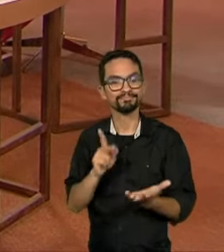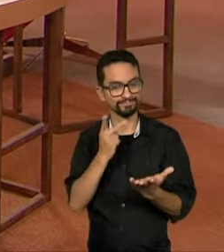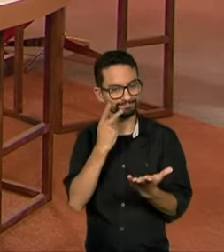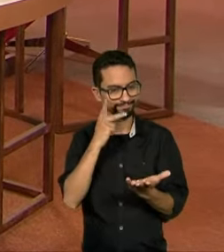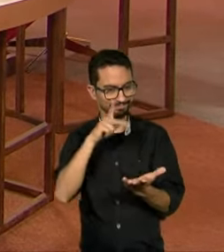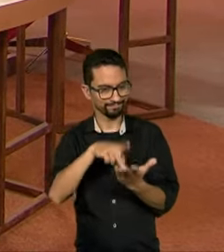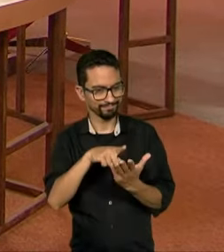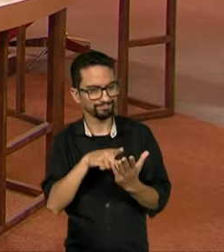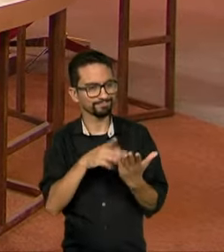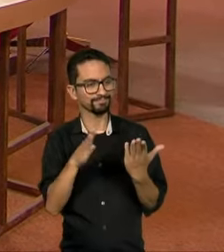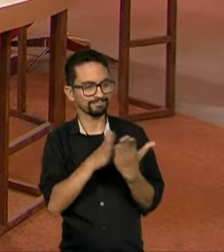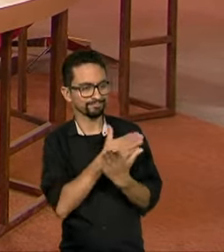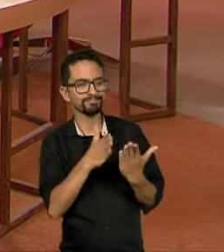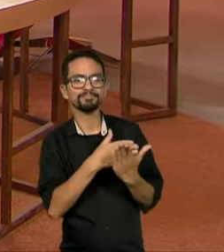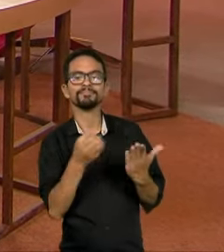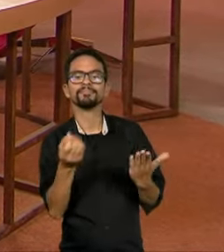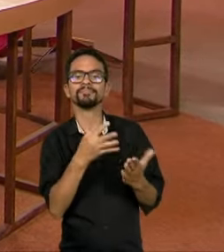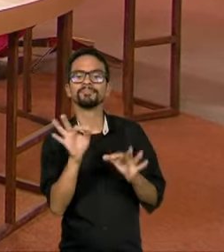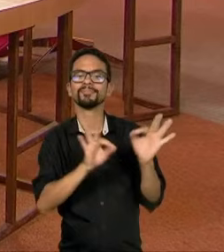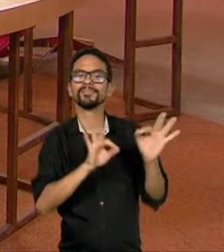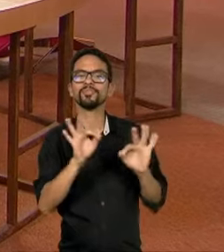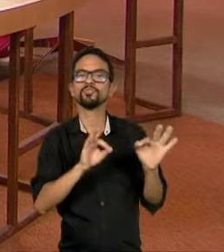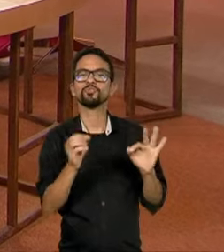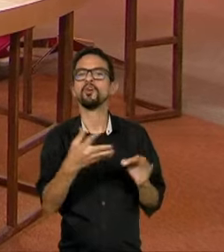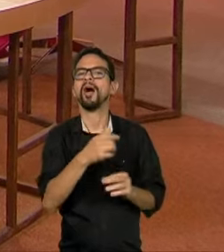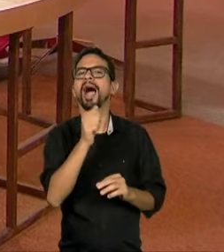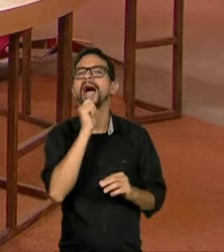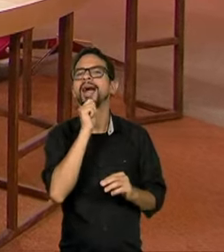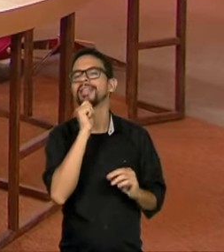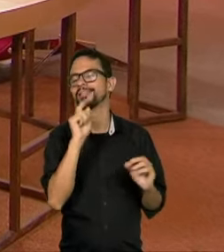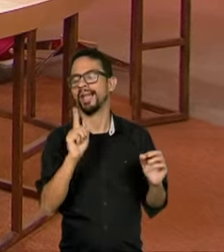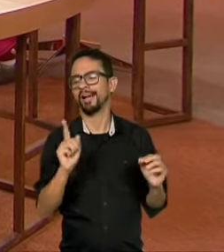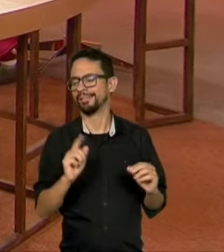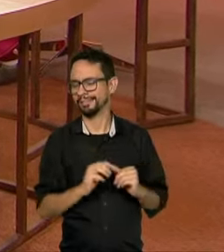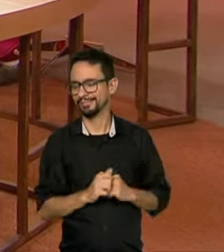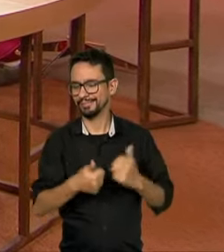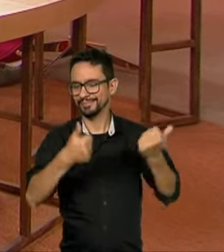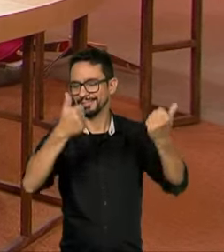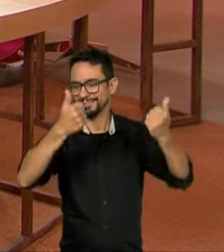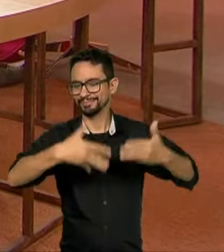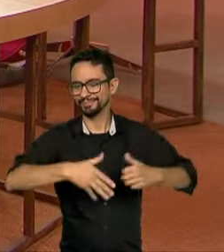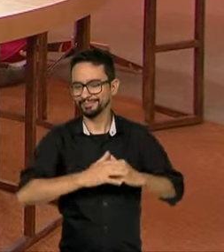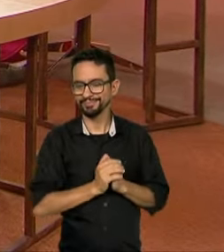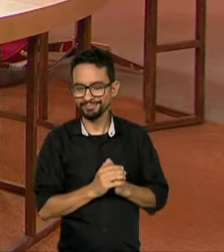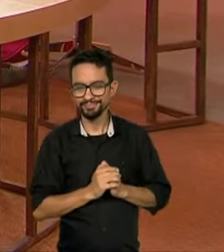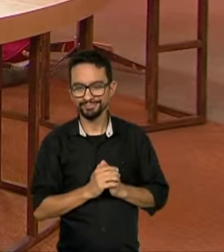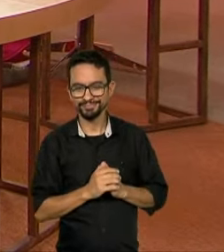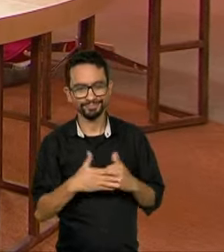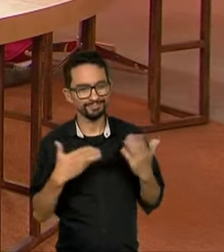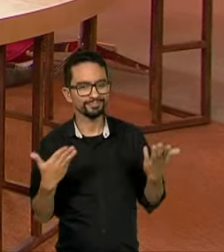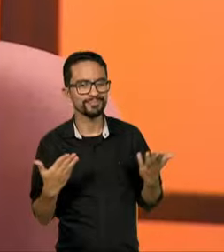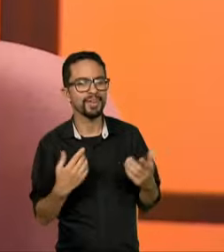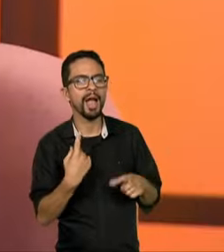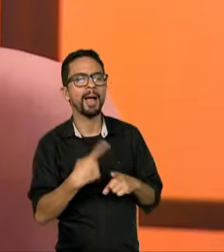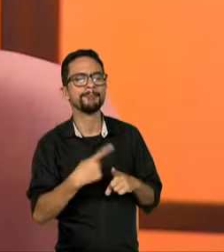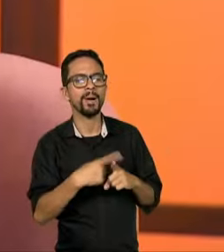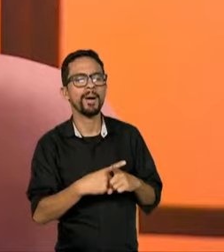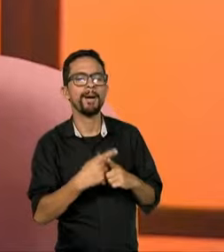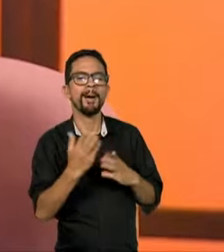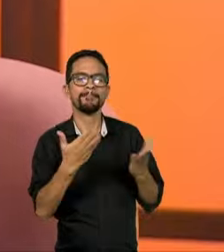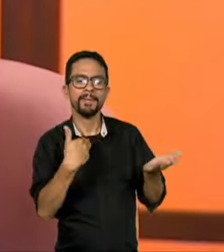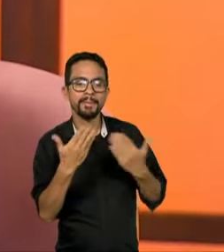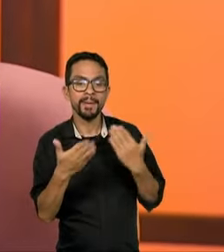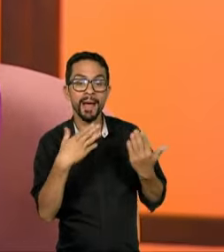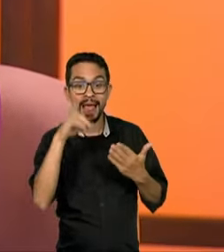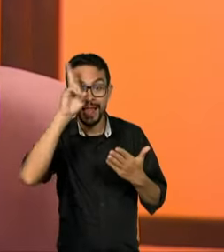novo que eu coordenei, que é um livro já não é tão novo, mas eu quero que você fale dele. Sim, porque a gente se encontrou quando eu